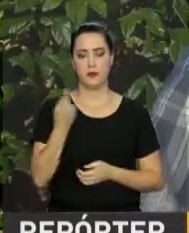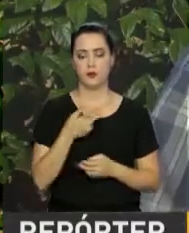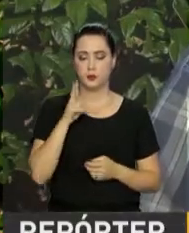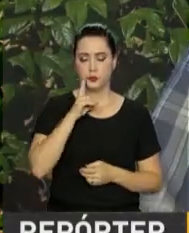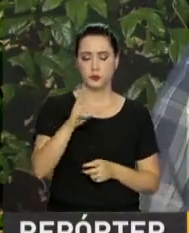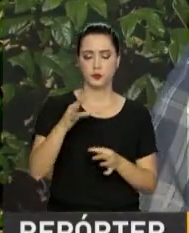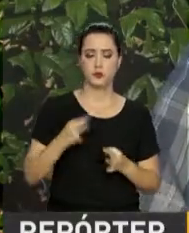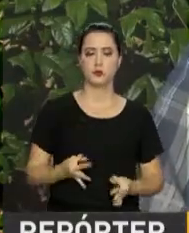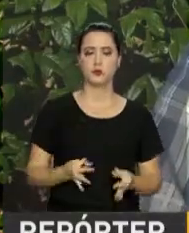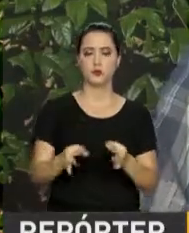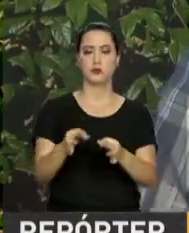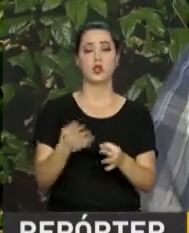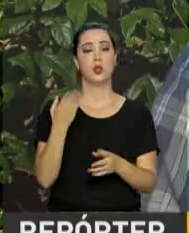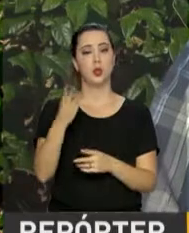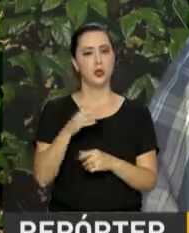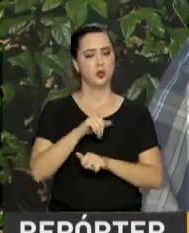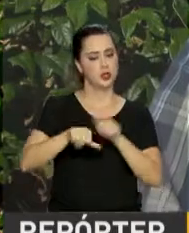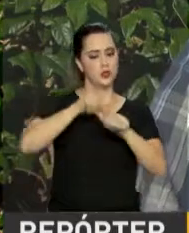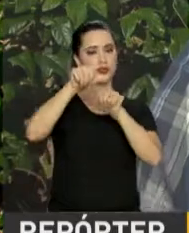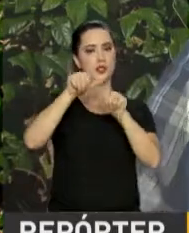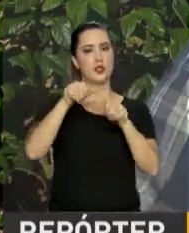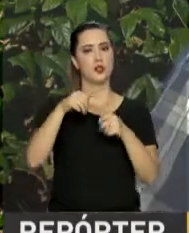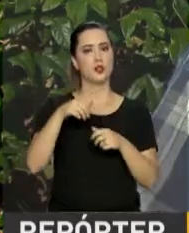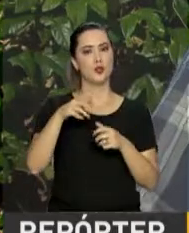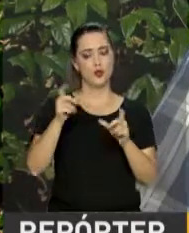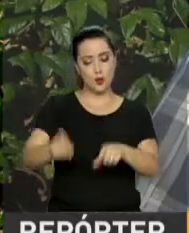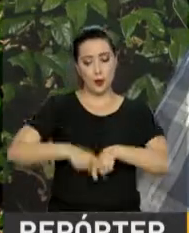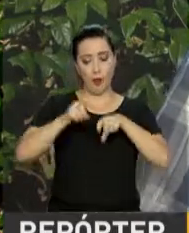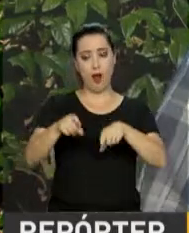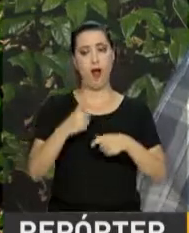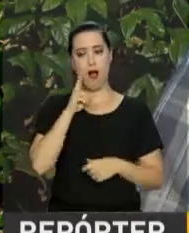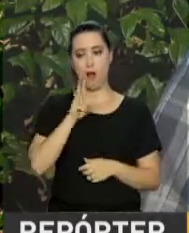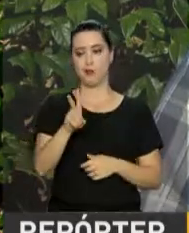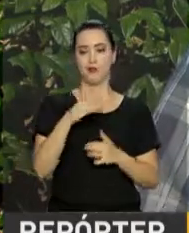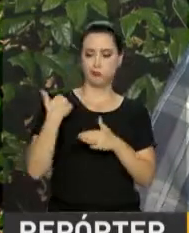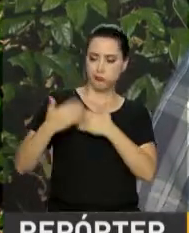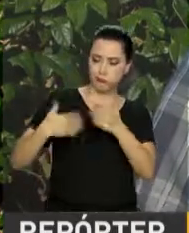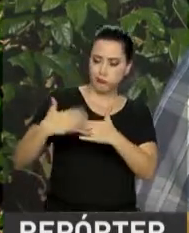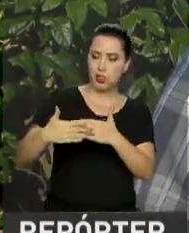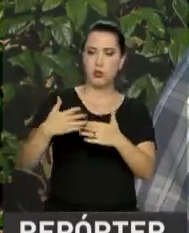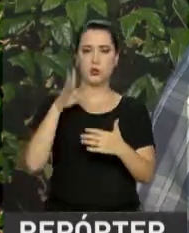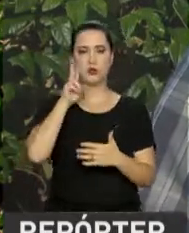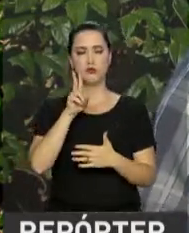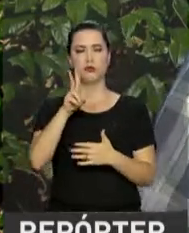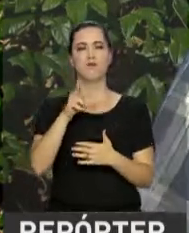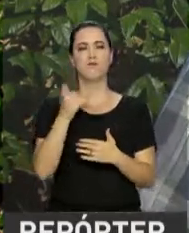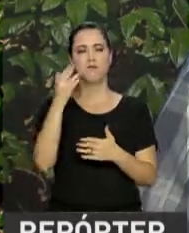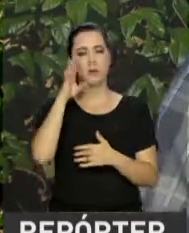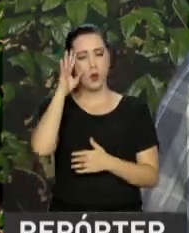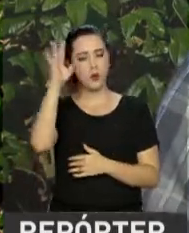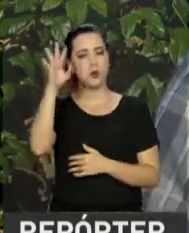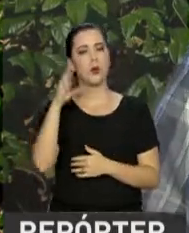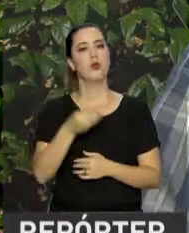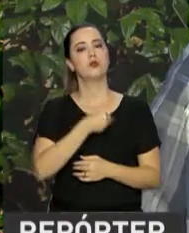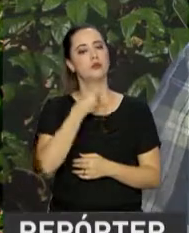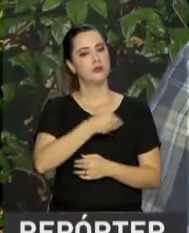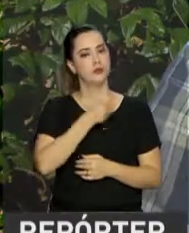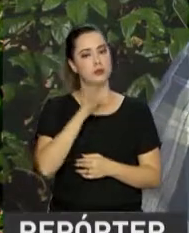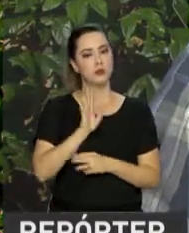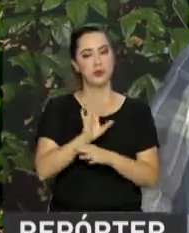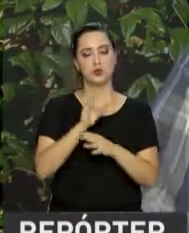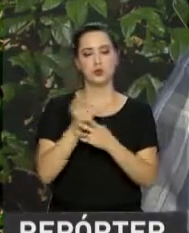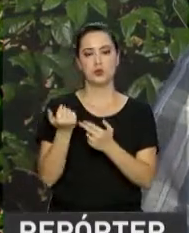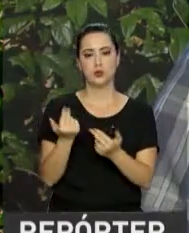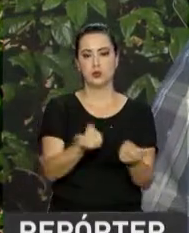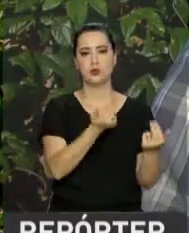fazendo a diferença no campo e isso vive conviver com isso ao longo da minha vida então era um sonho realmente poder contribuir da